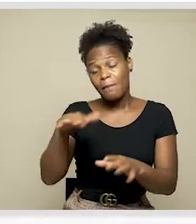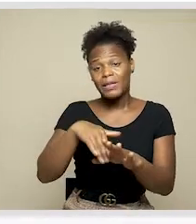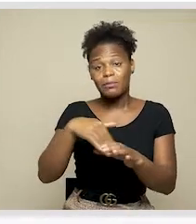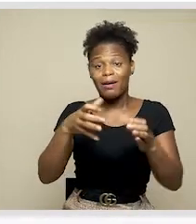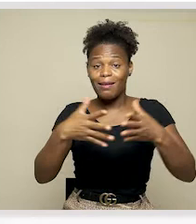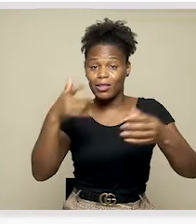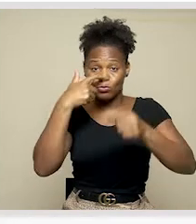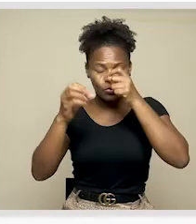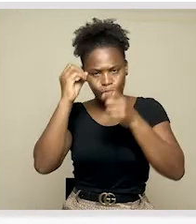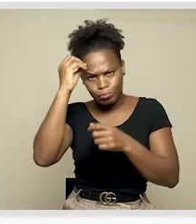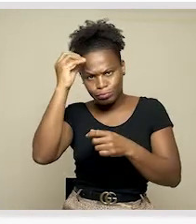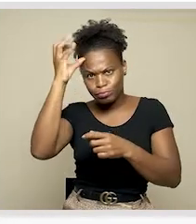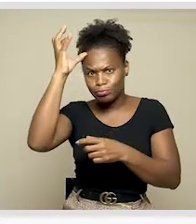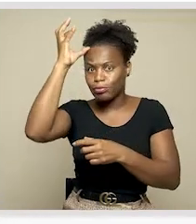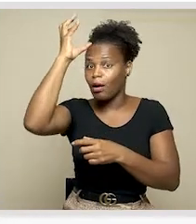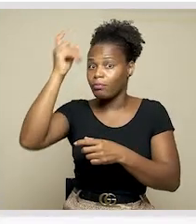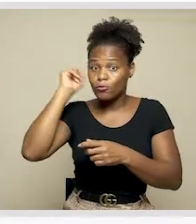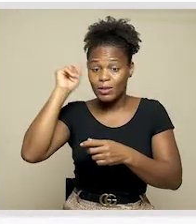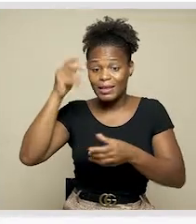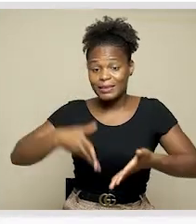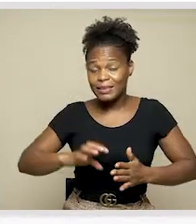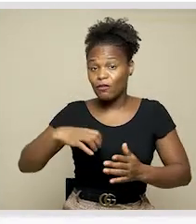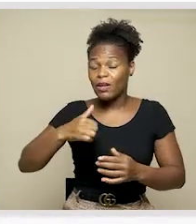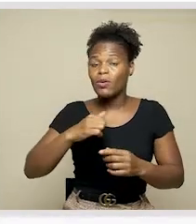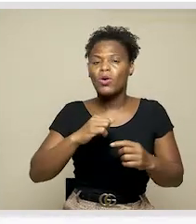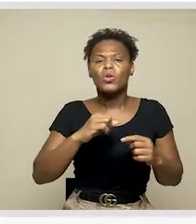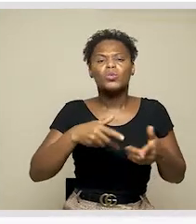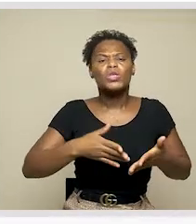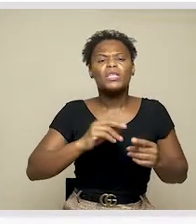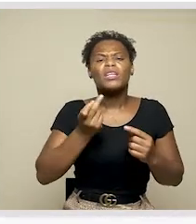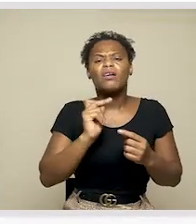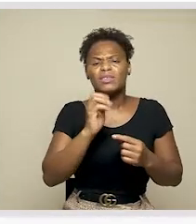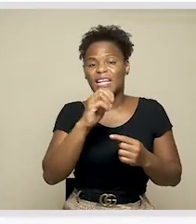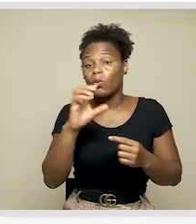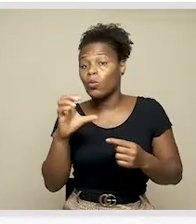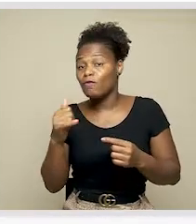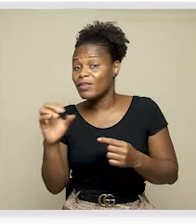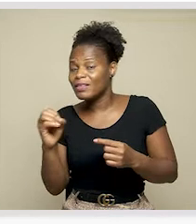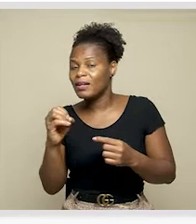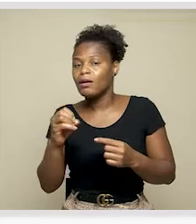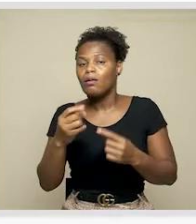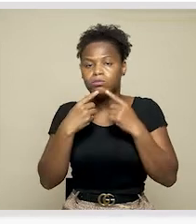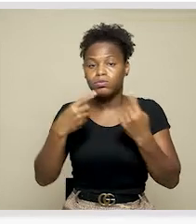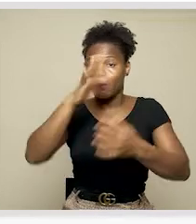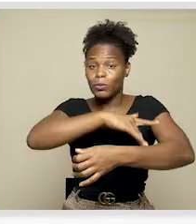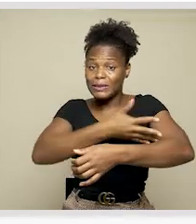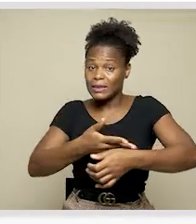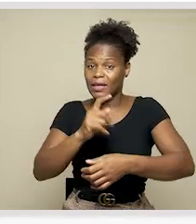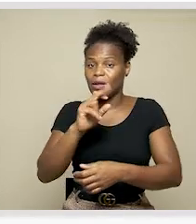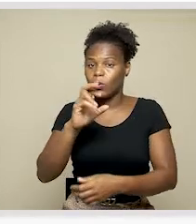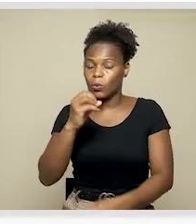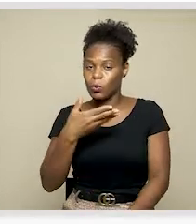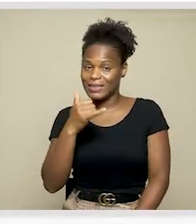os grandes intelectuais cabo-verdianos dos meados do século XX. Publicaram poesia erudita e poesia